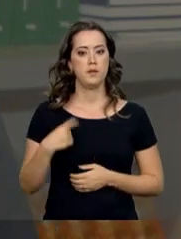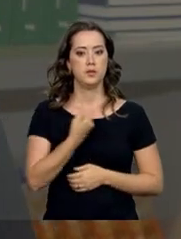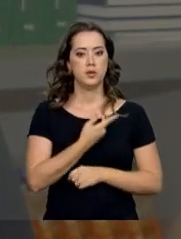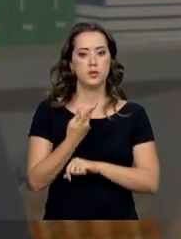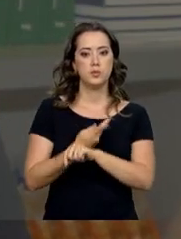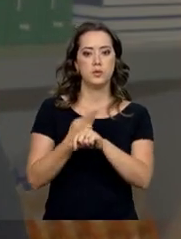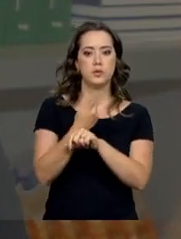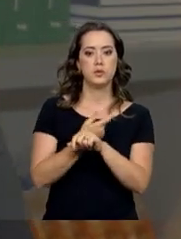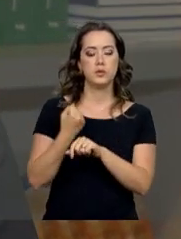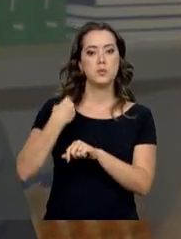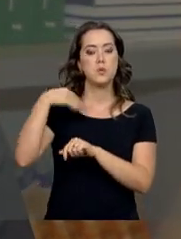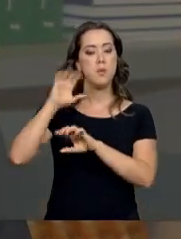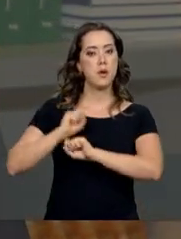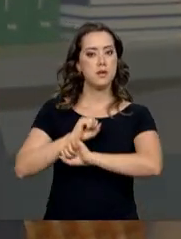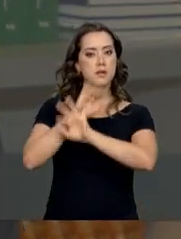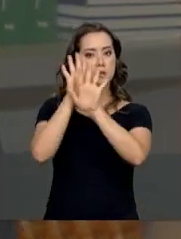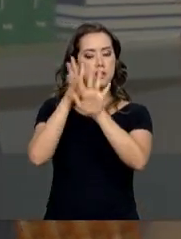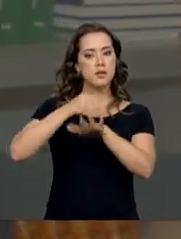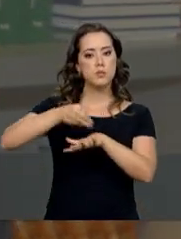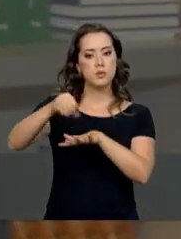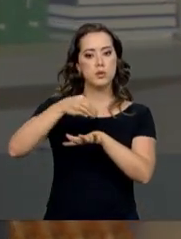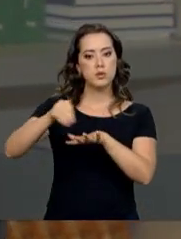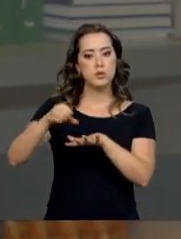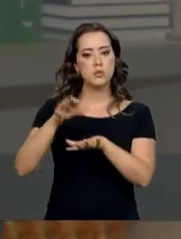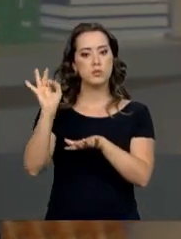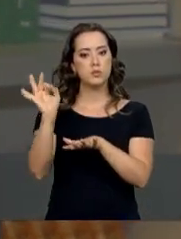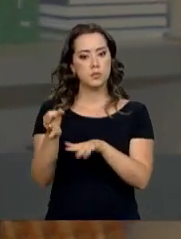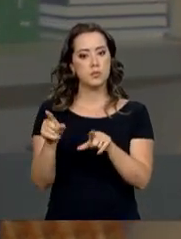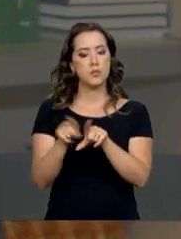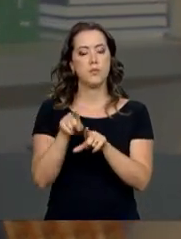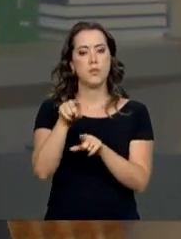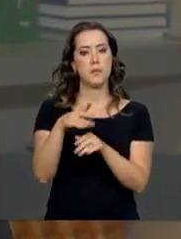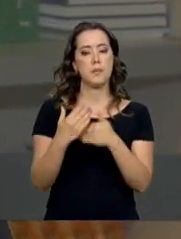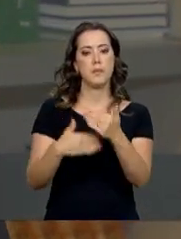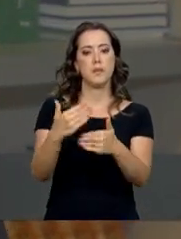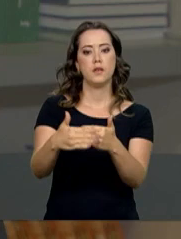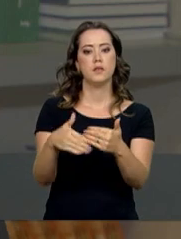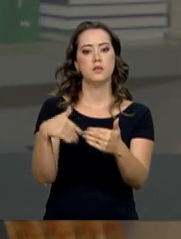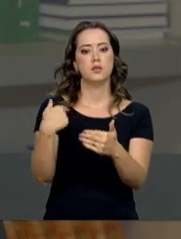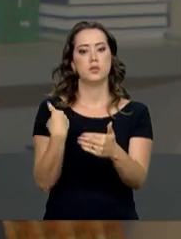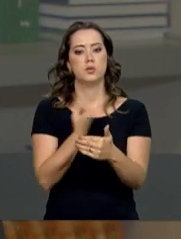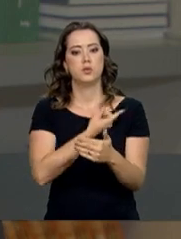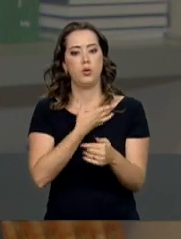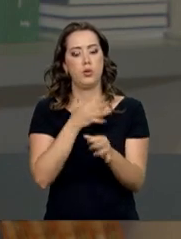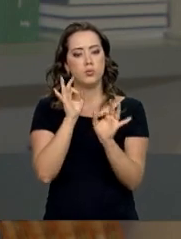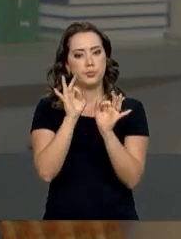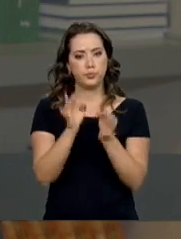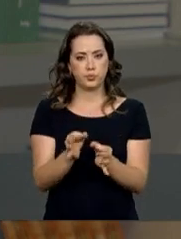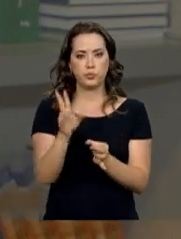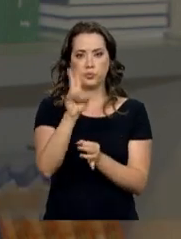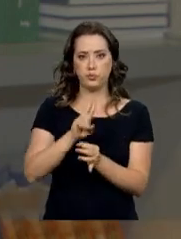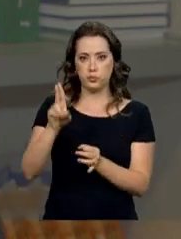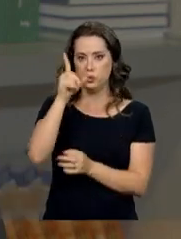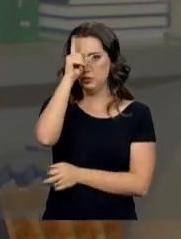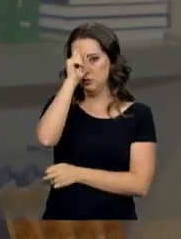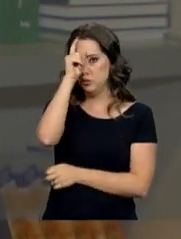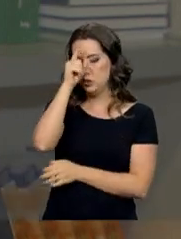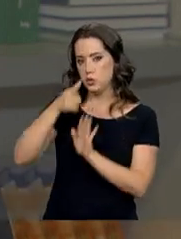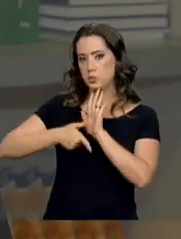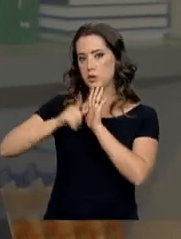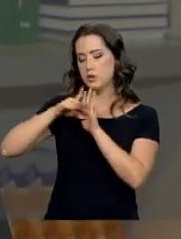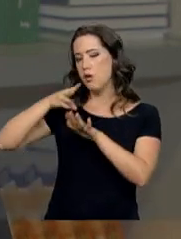mais transparência e informação e qualidade para o consumidor a partir do momento que nós regulamentarmos que os hospitais previamente